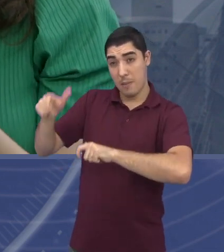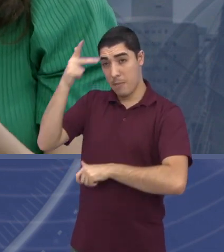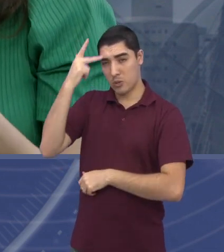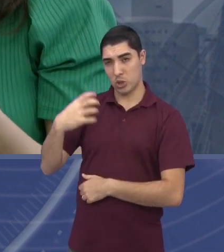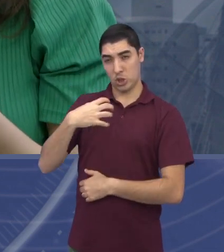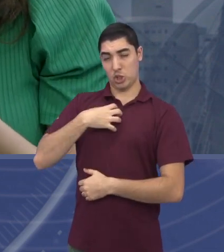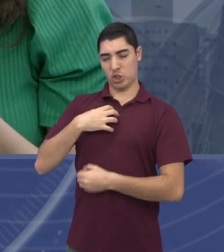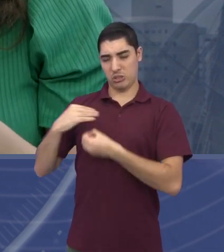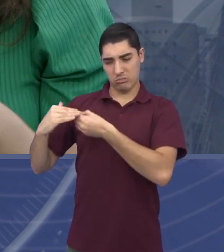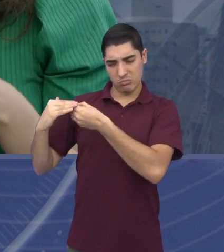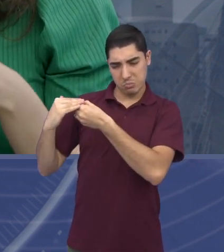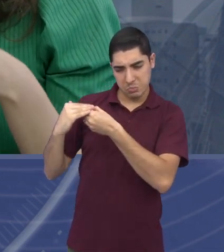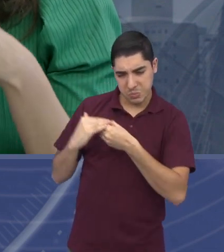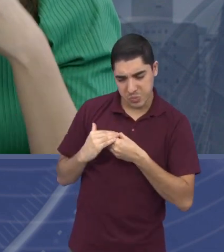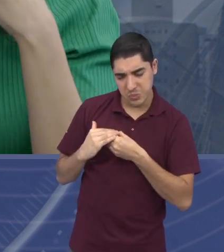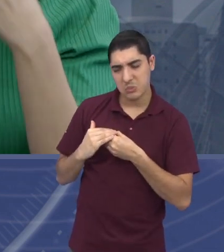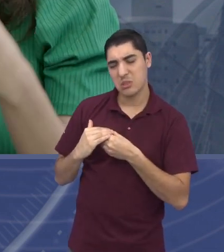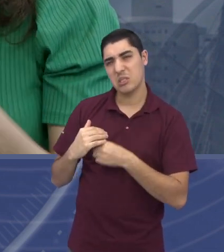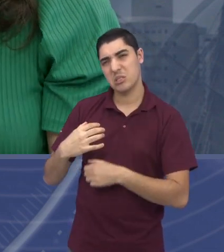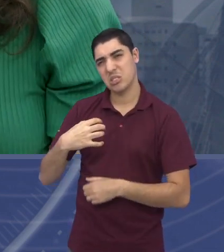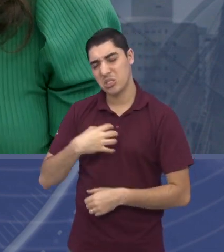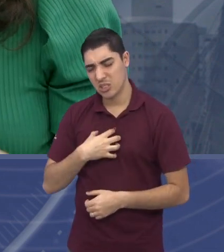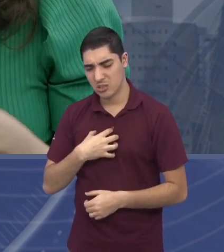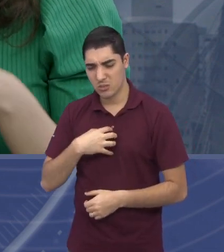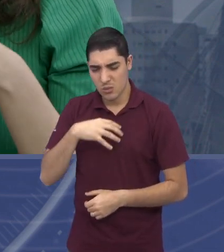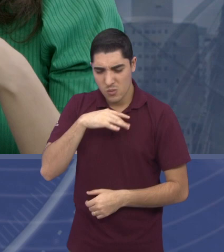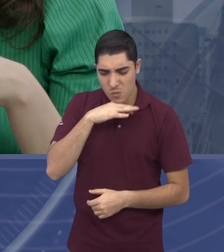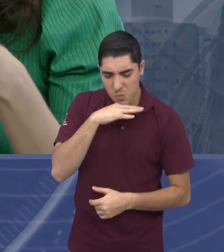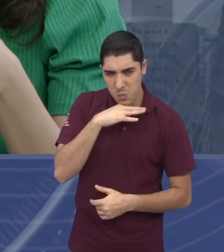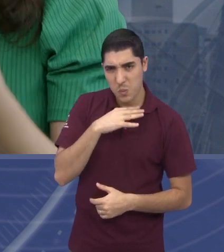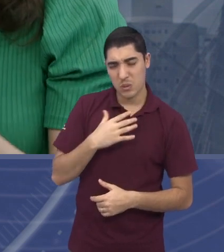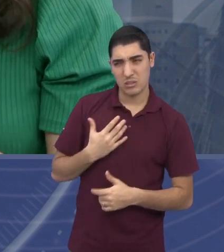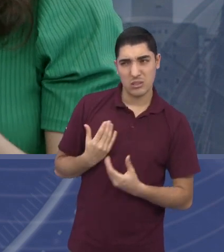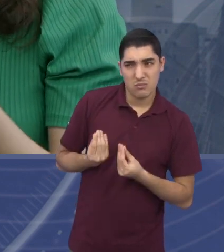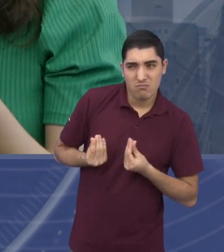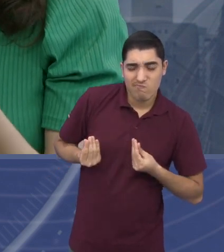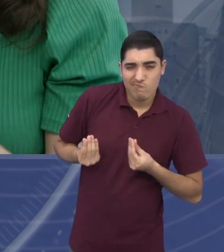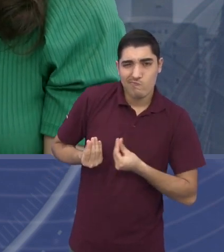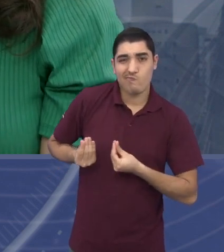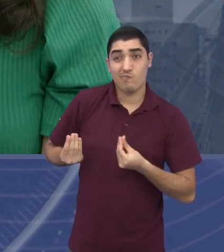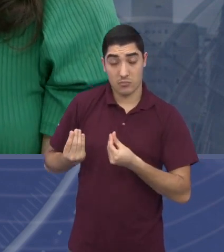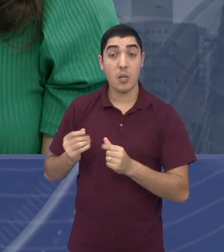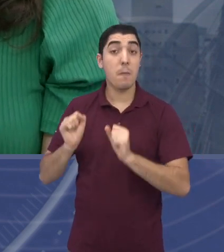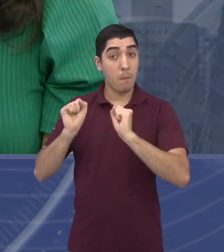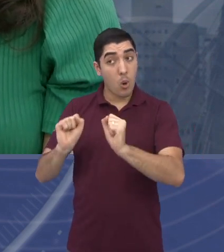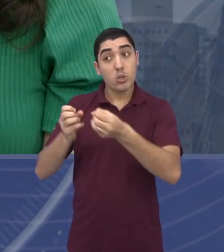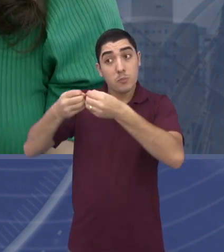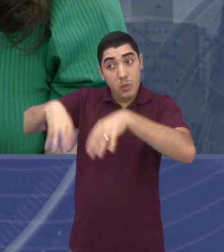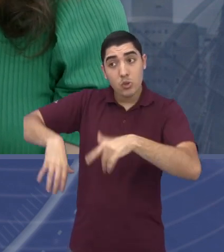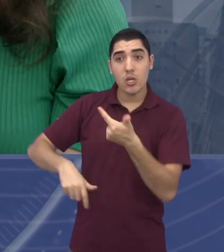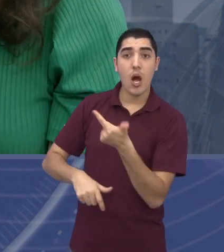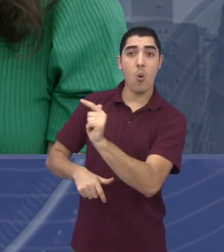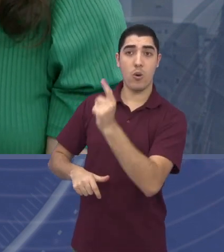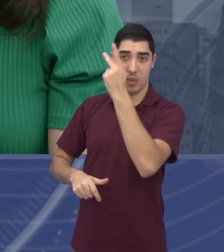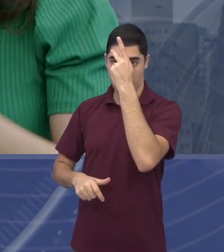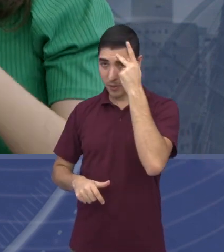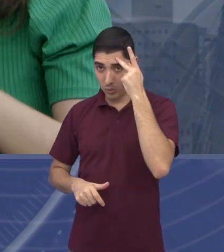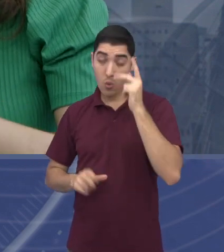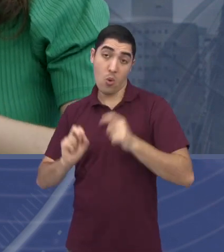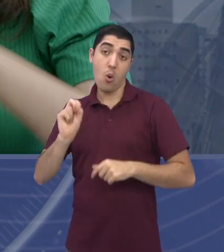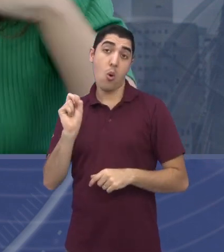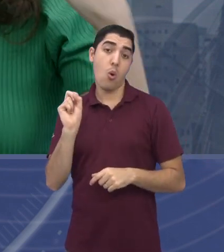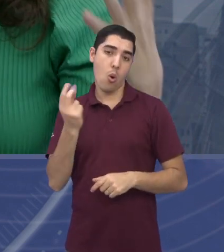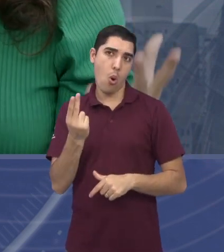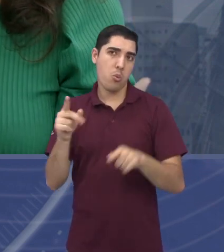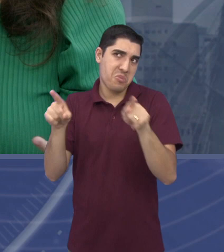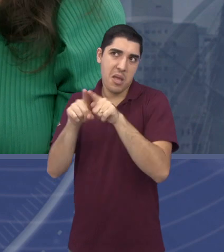sensação de exclusão, de mal-estar, enfim, coisas que podem ser prejudiciais para pessoas ou